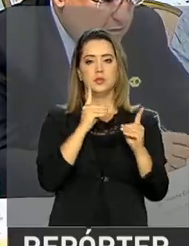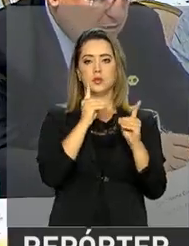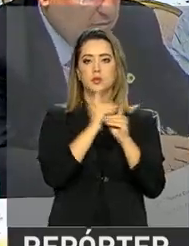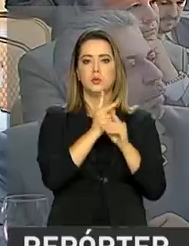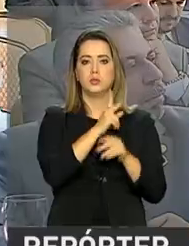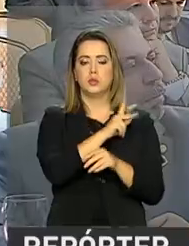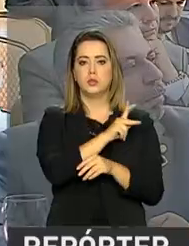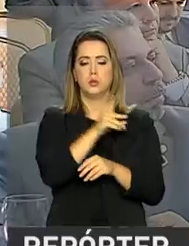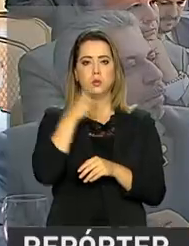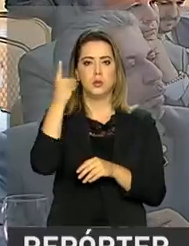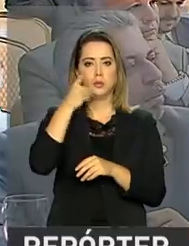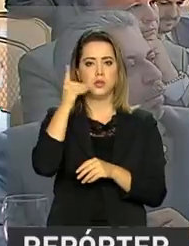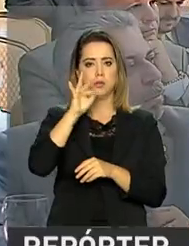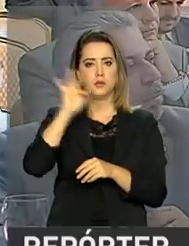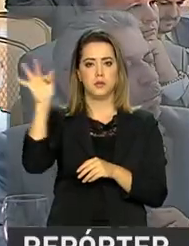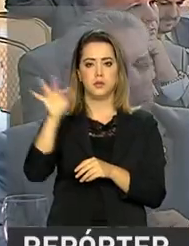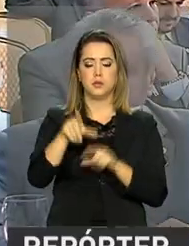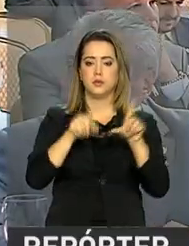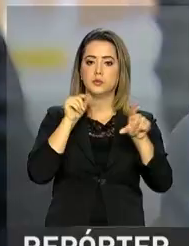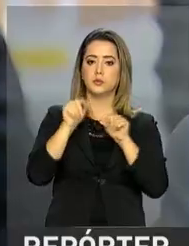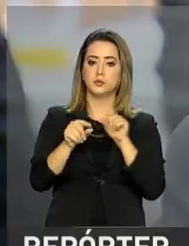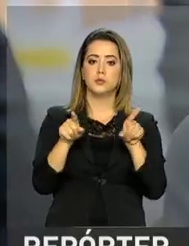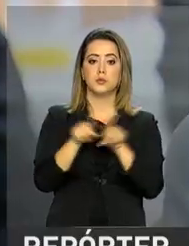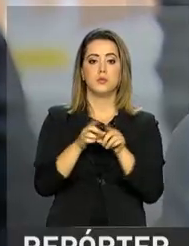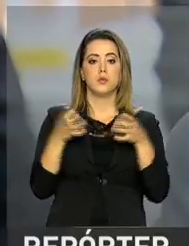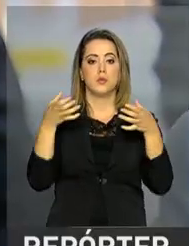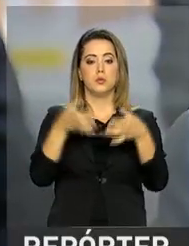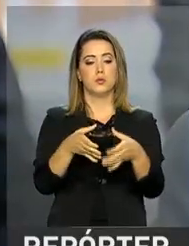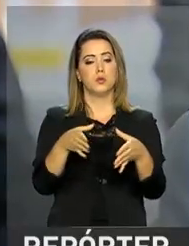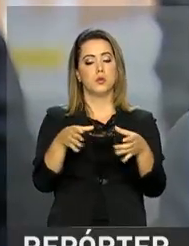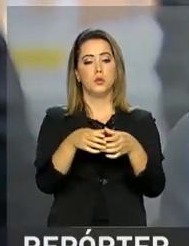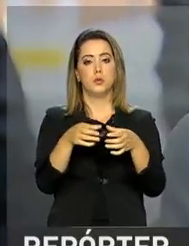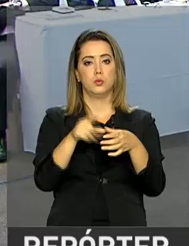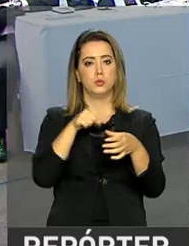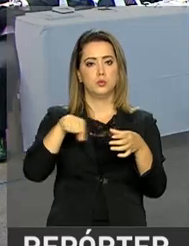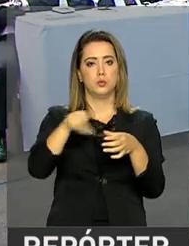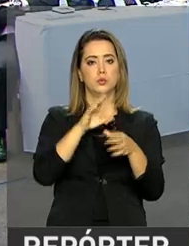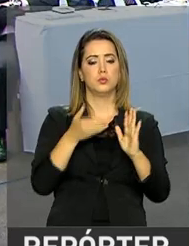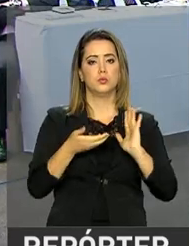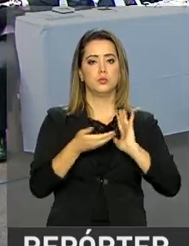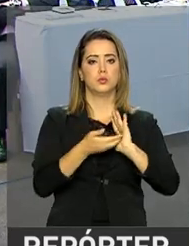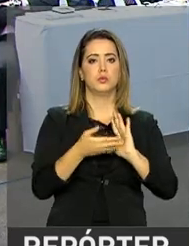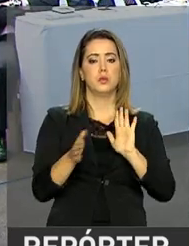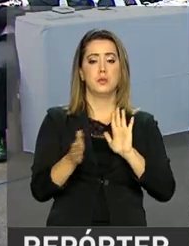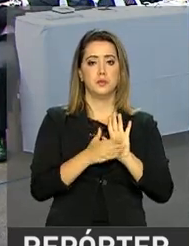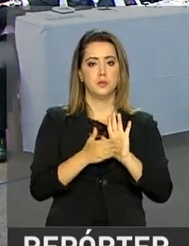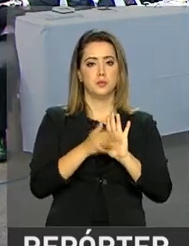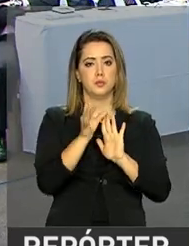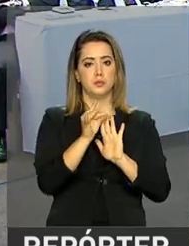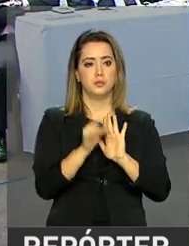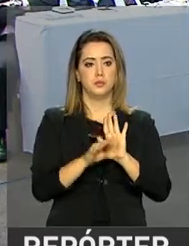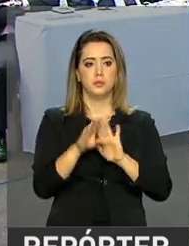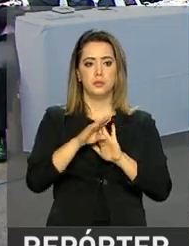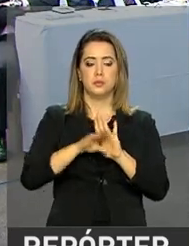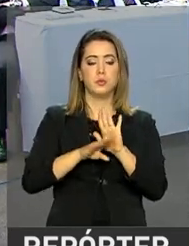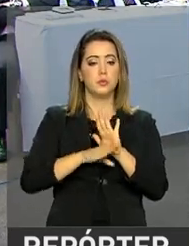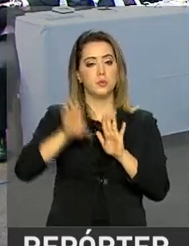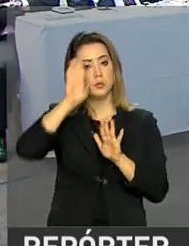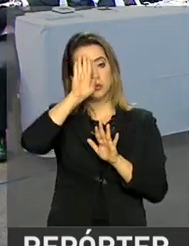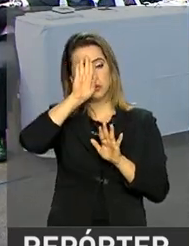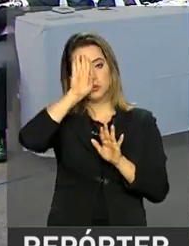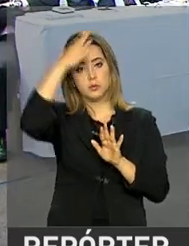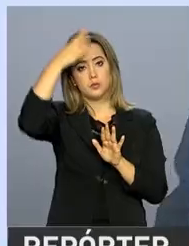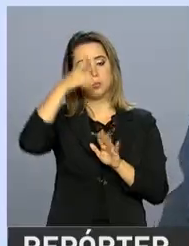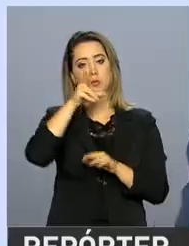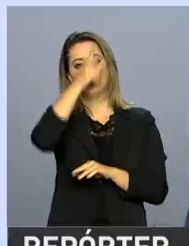federais escolhidos para serem interlocutores da entidade na câmara e apresentaram os projetos que são prioridades para as